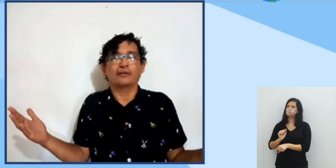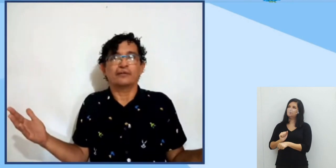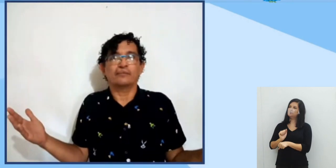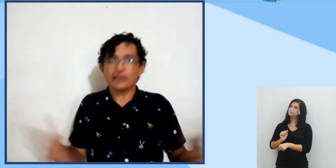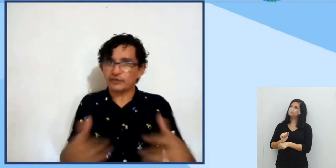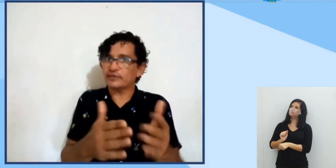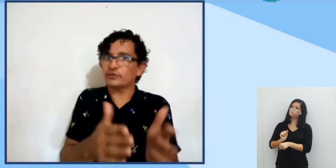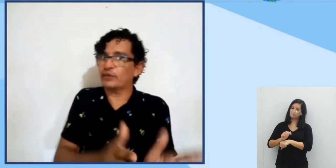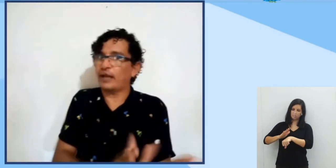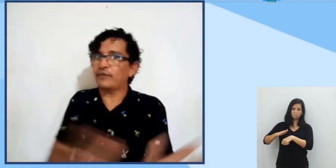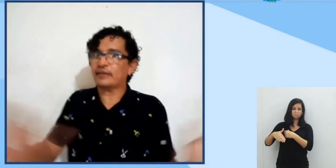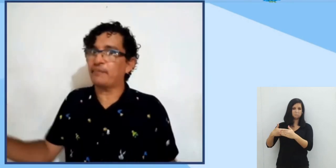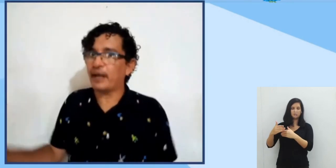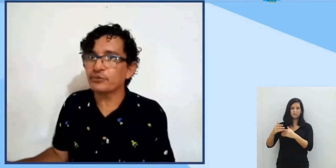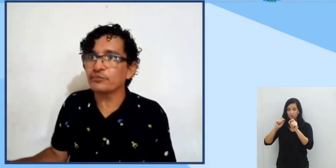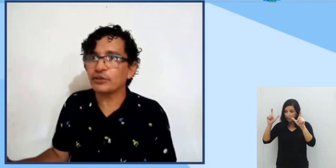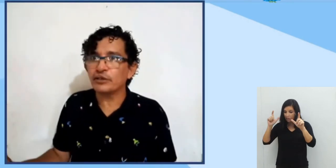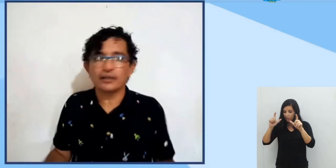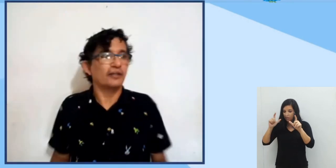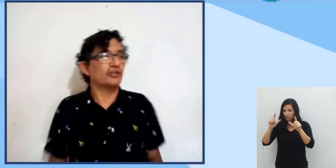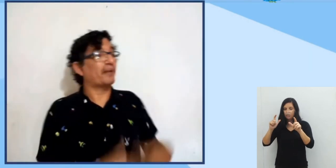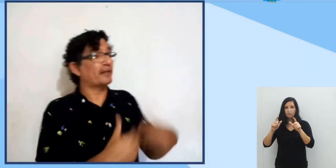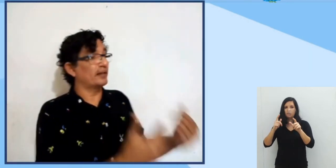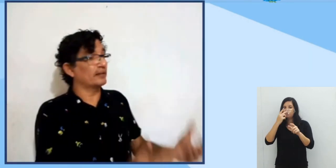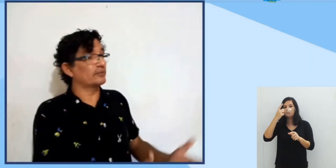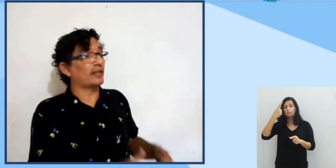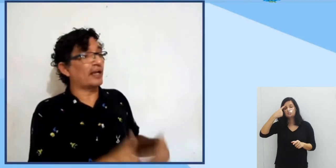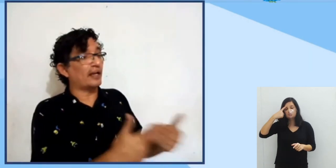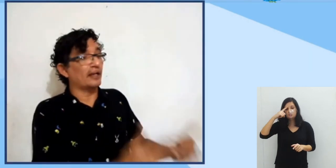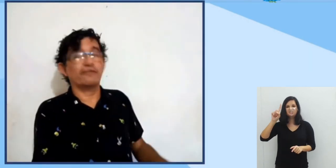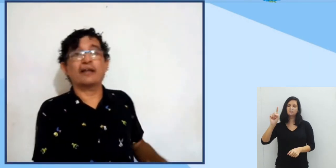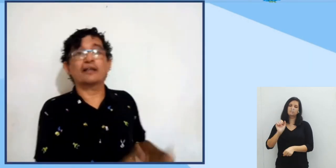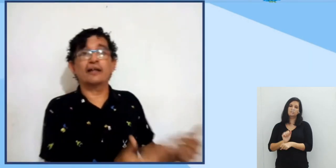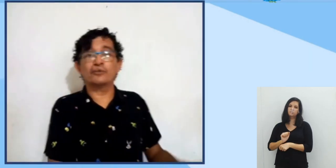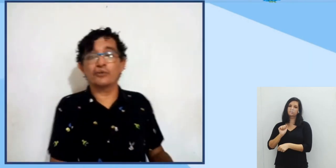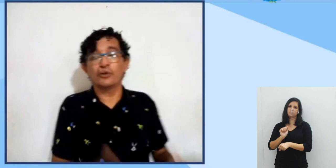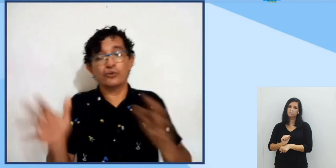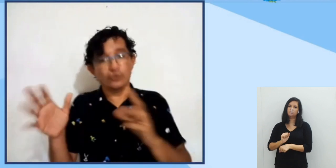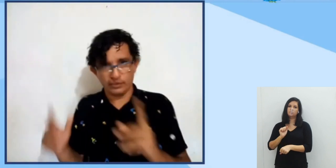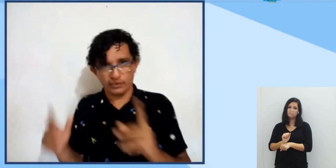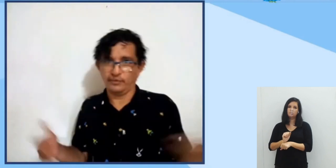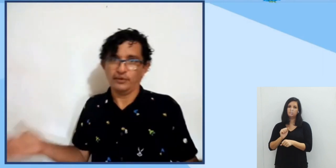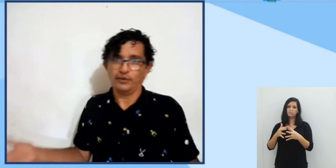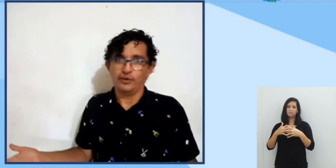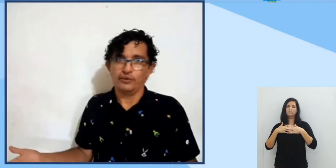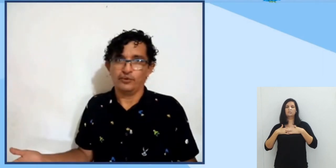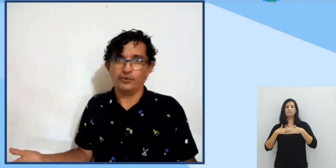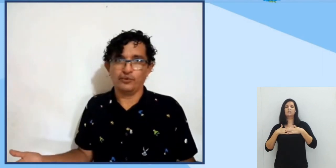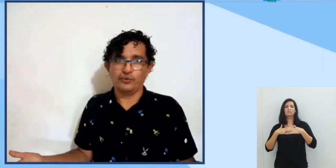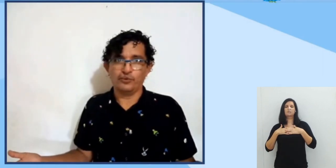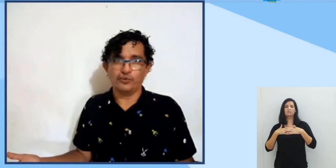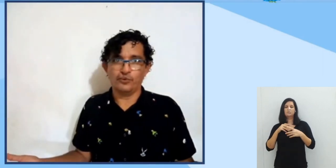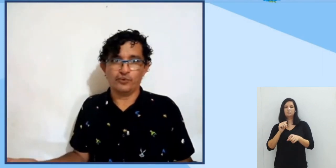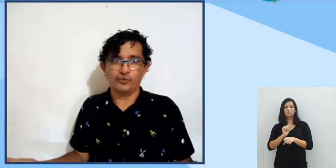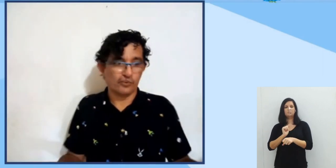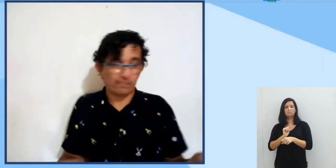acordava. E muitas vezes durava até mais de um dia, esperando lá, velando o